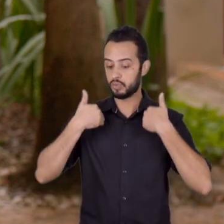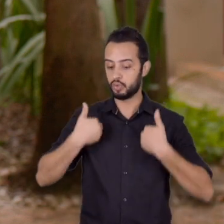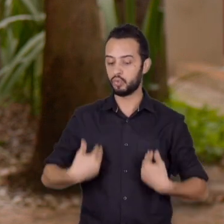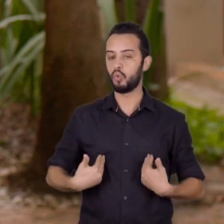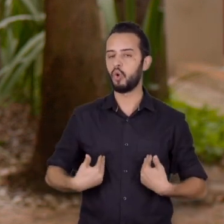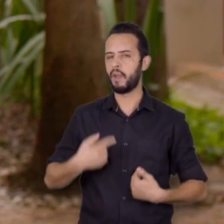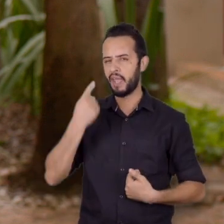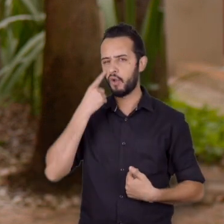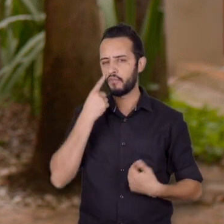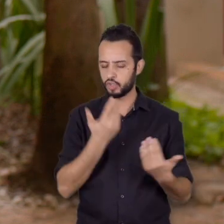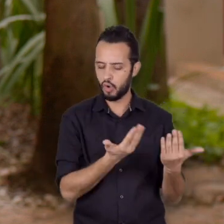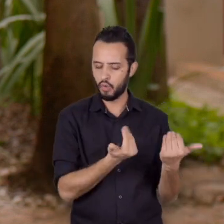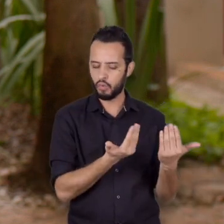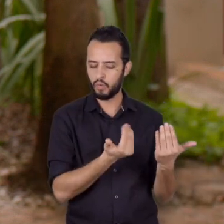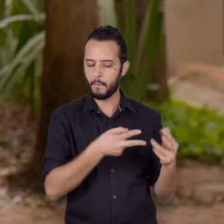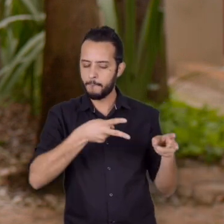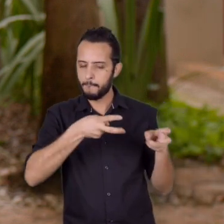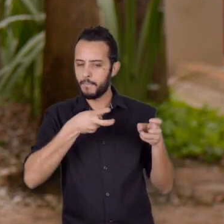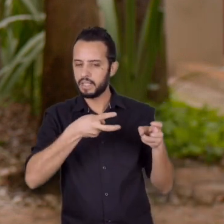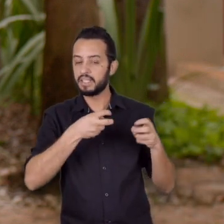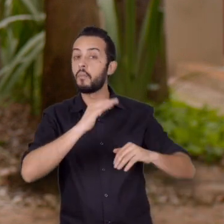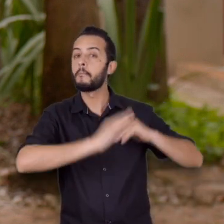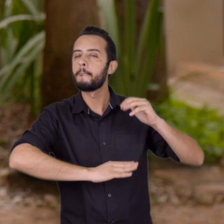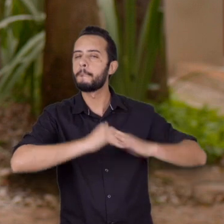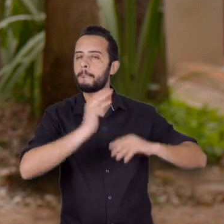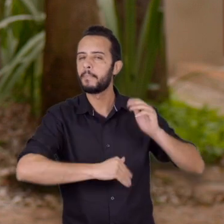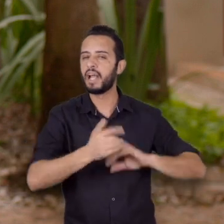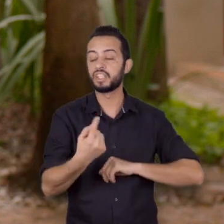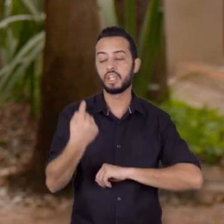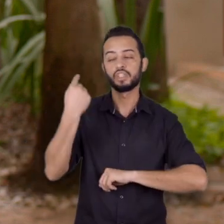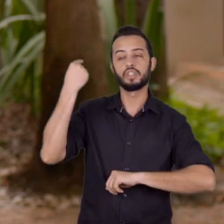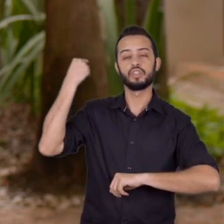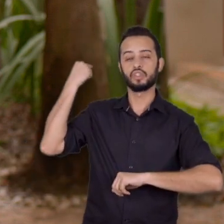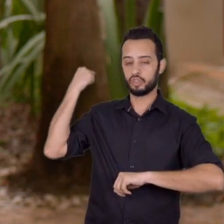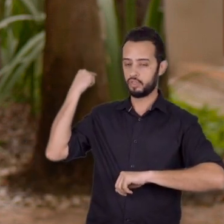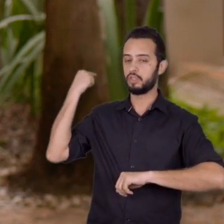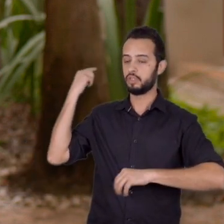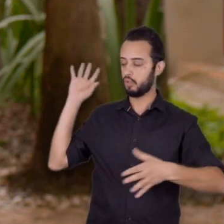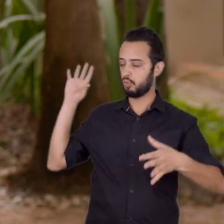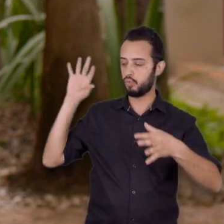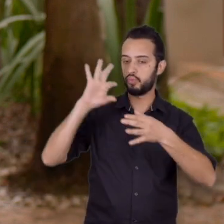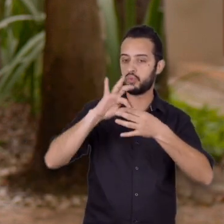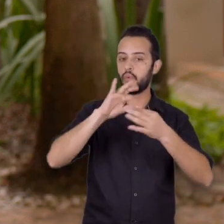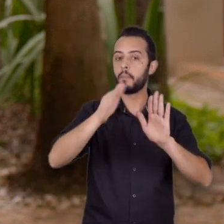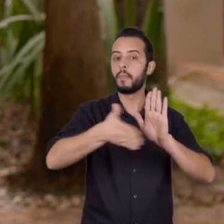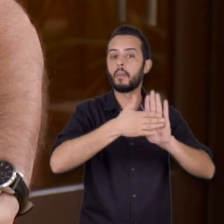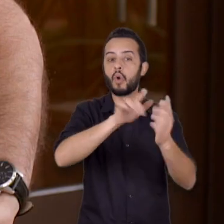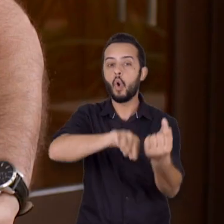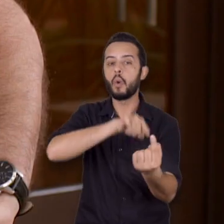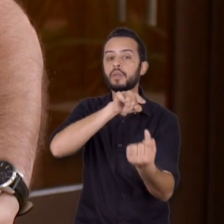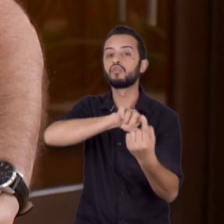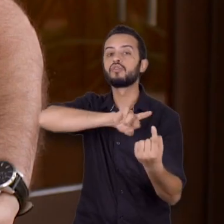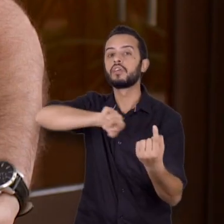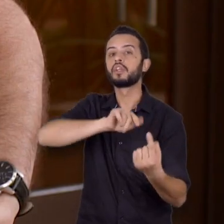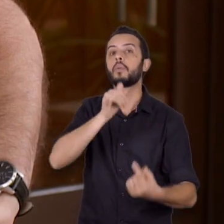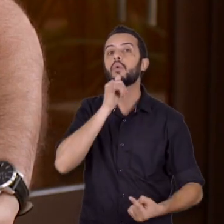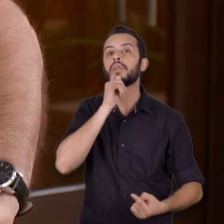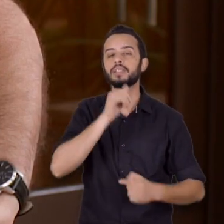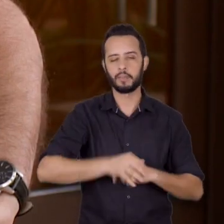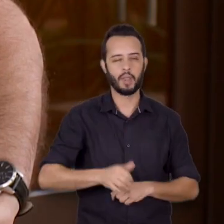vejo os jovens resgatando práticas analógicas para propósitos específicos. Por exemplo,